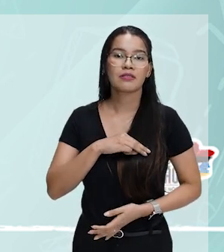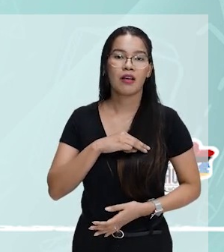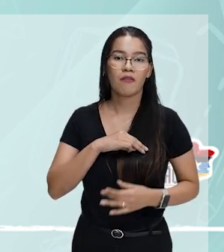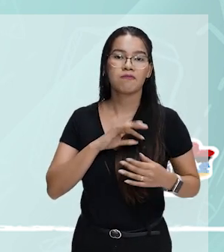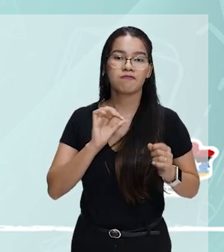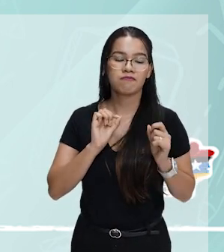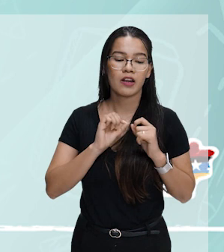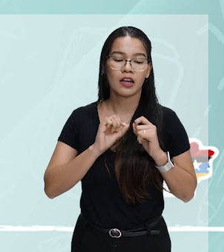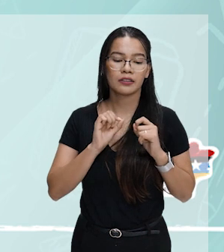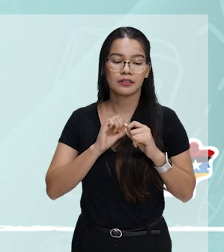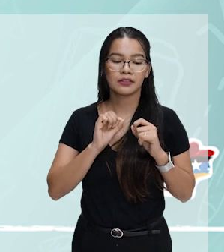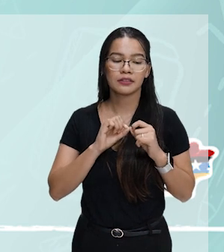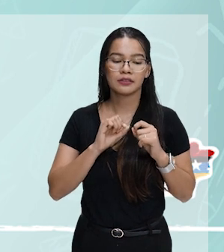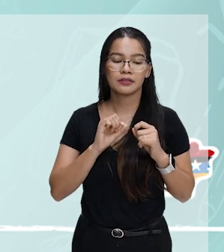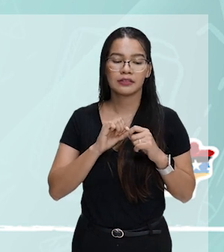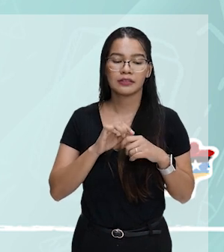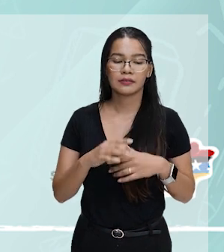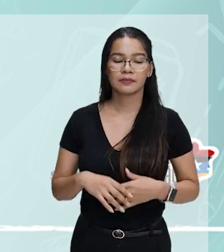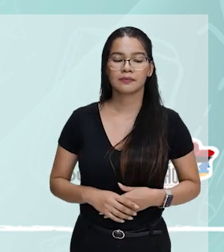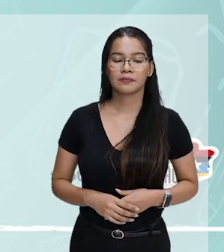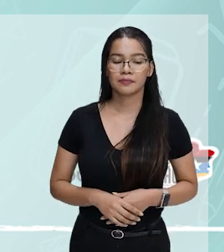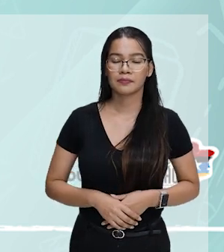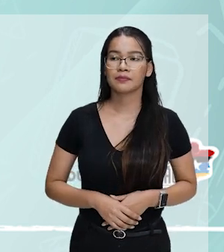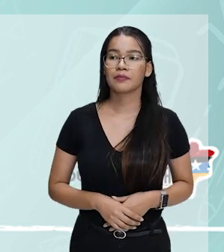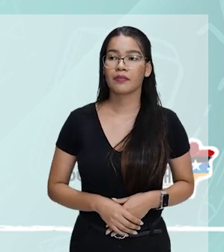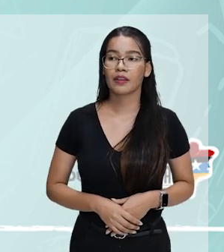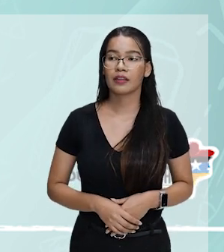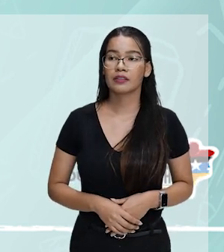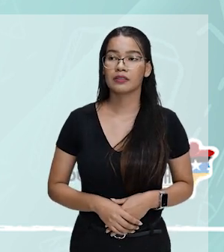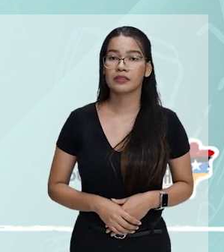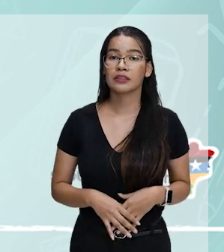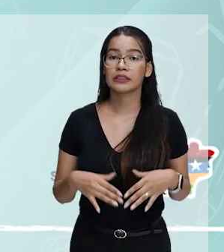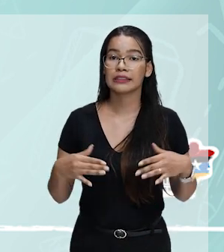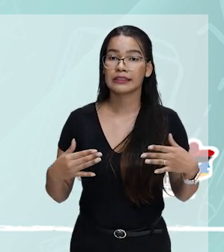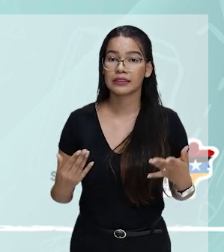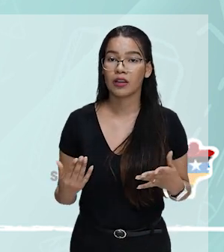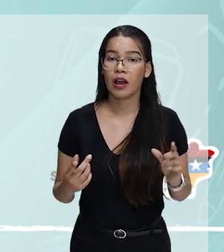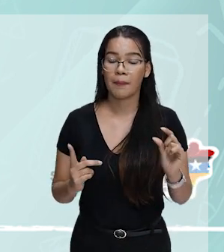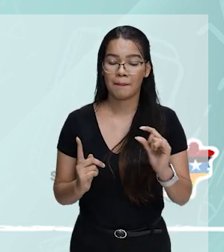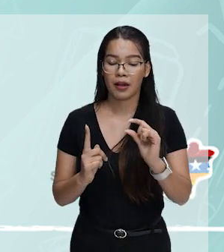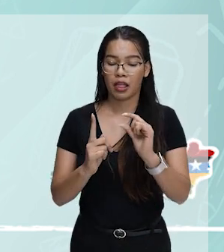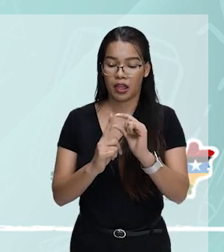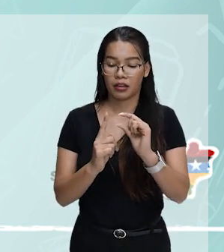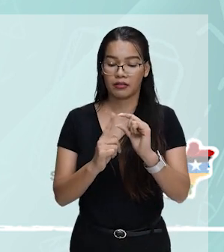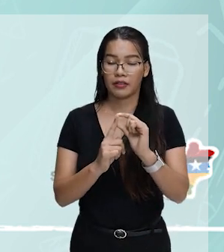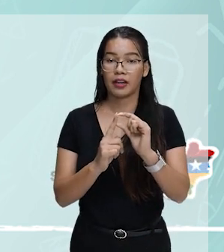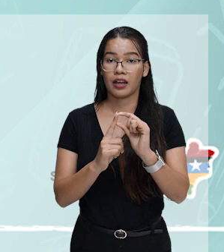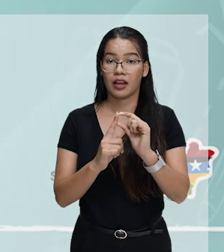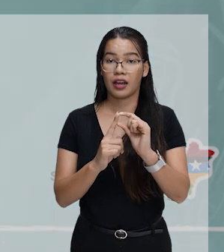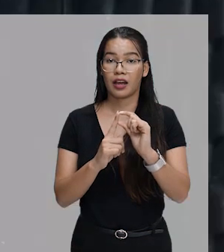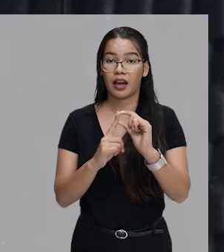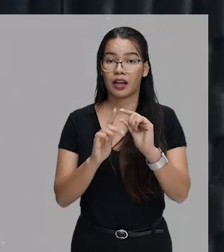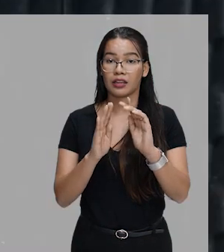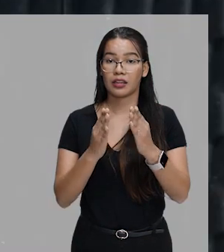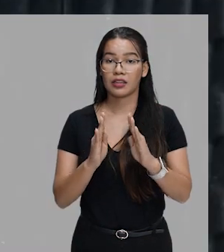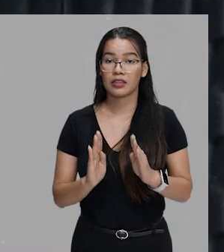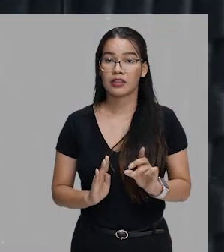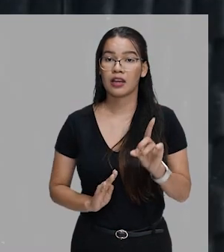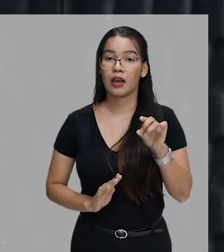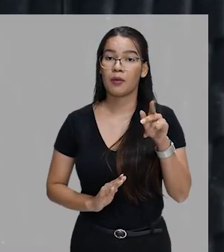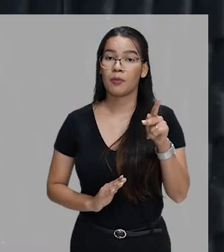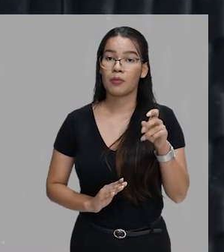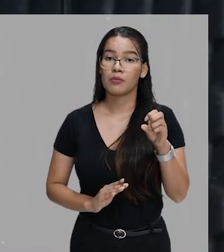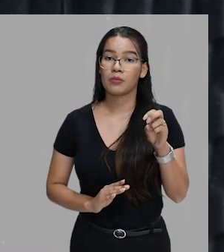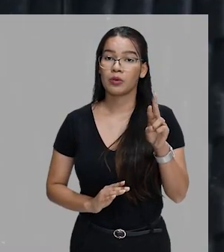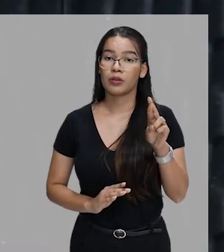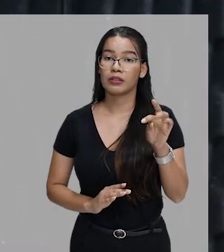Eu não destaquei, tá? Mas é o portanto, tá? Tomai, portanto, a armadura de Deus, para que possais resistir